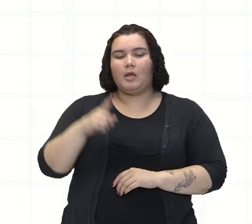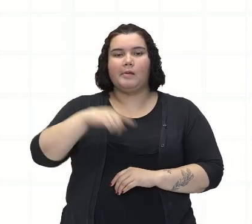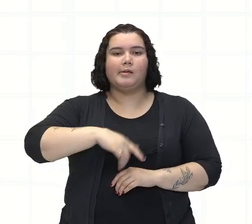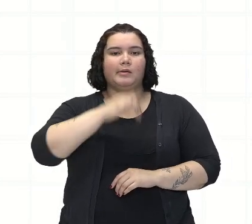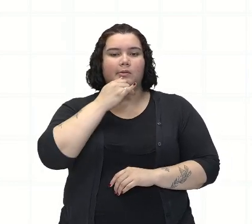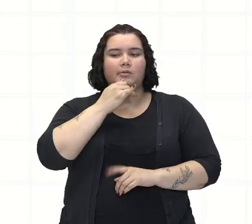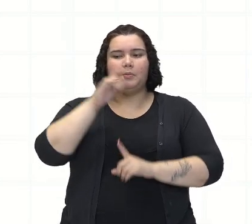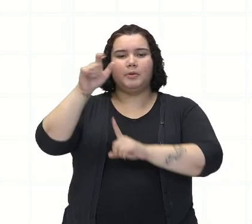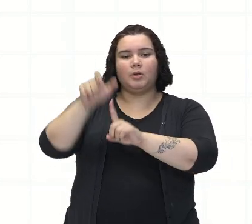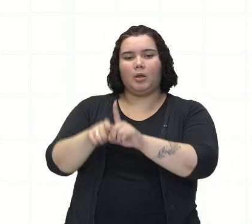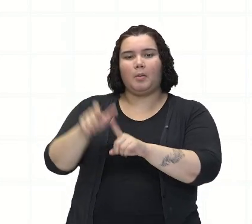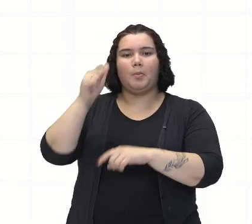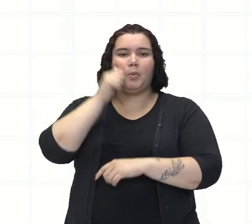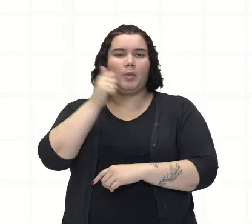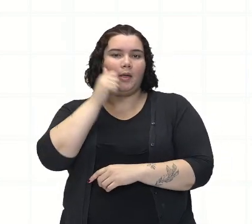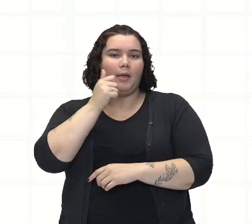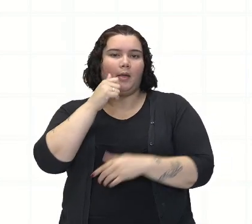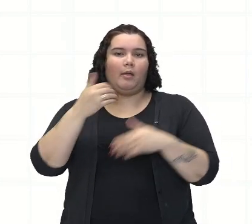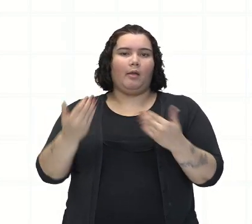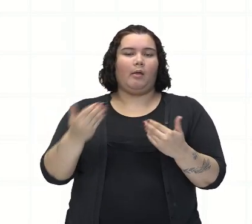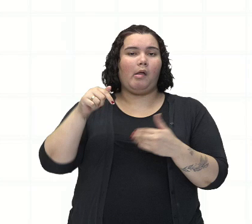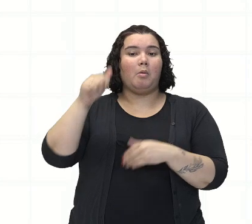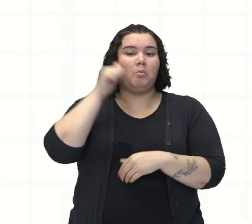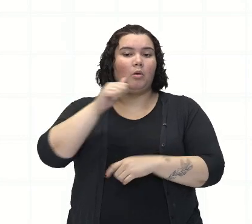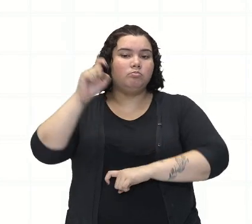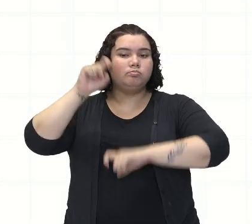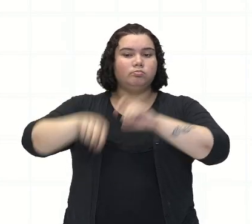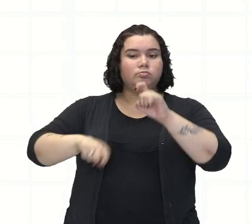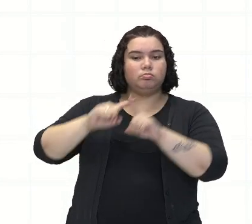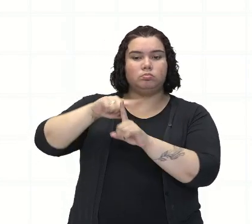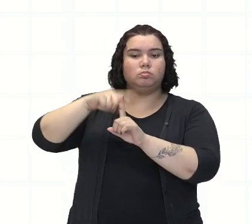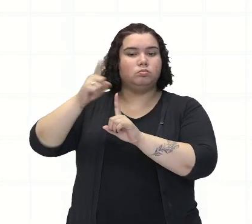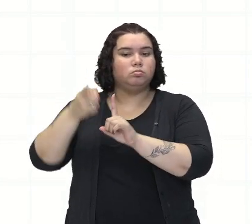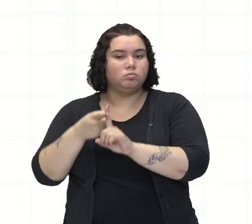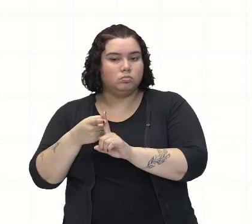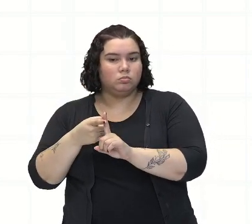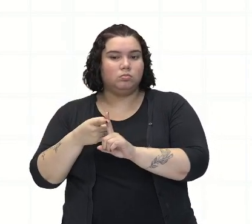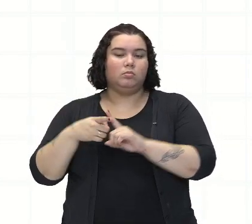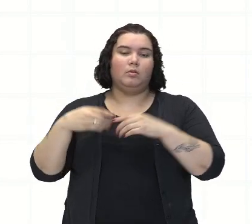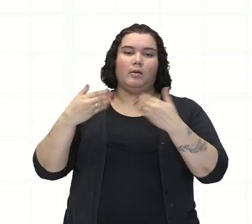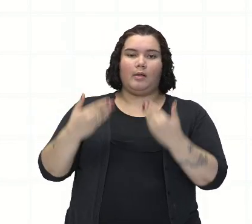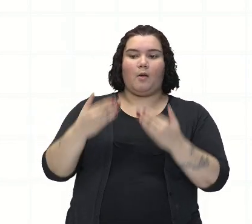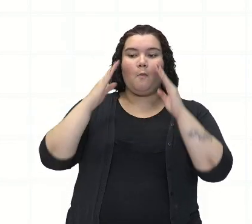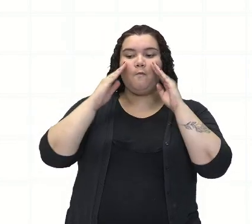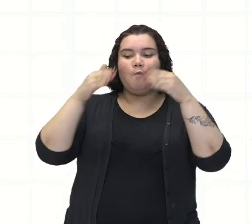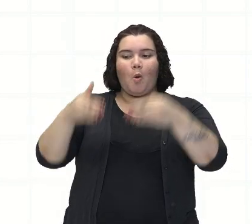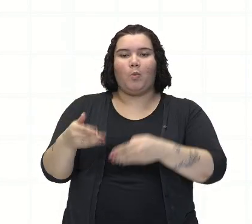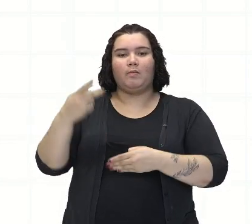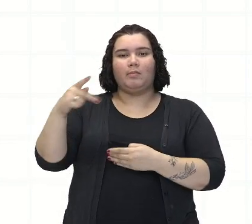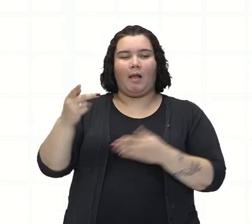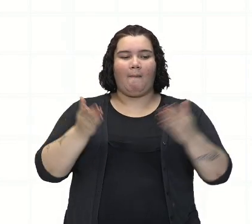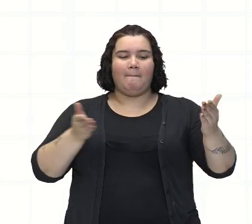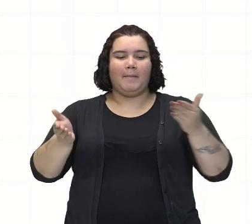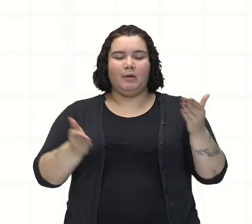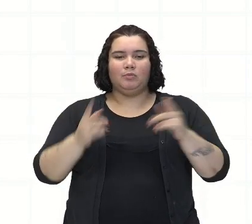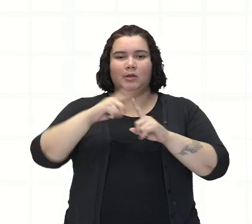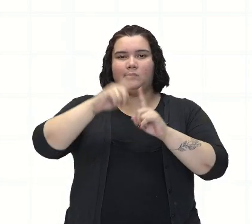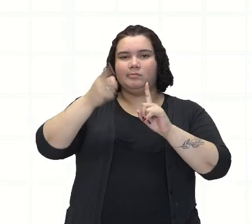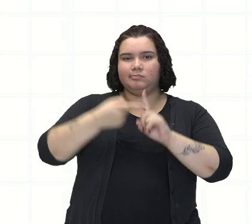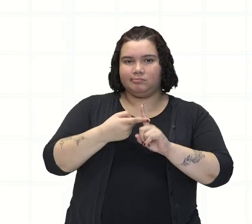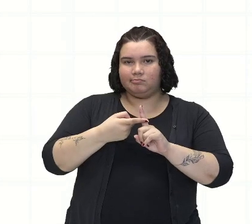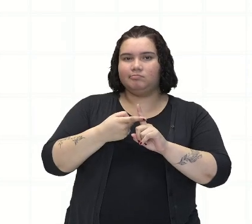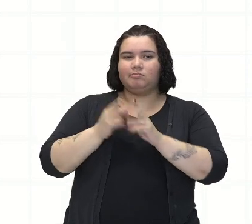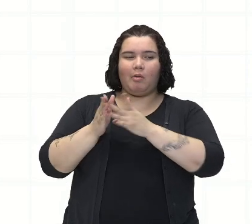uma mulher, e essa mulher de repente engravida naquela narrativa, e o foco daquele conto é na gravidez. Então o conto todo vai ser